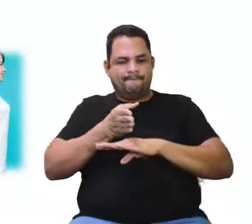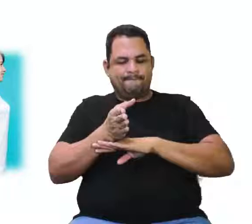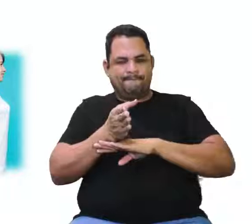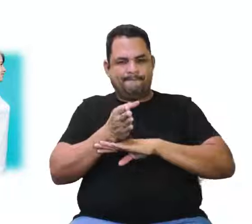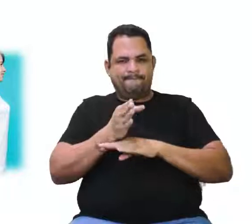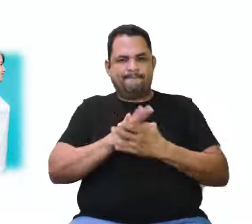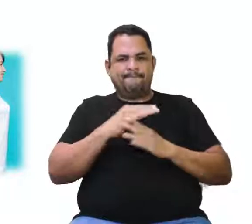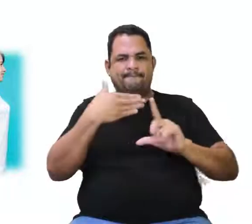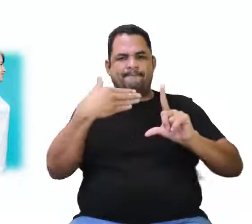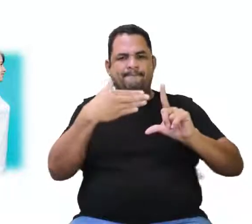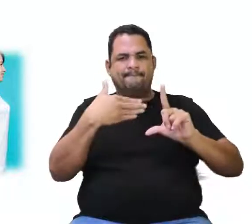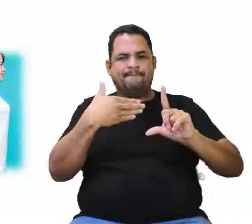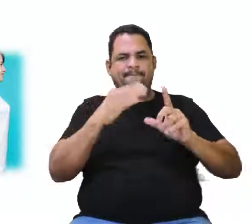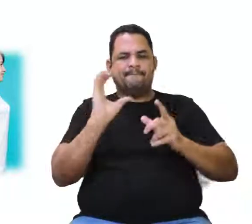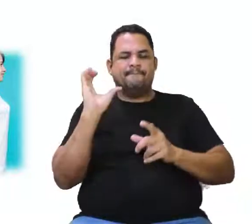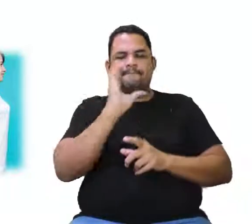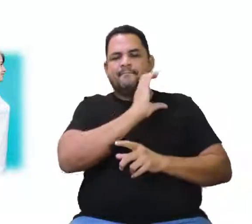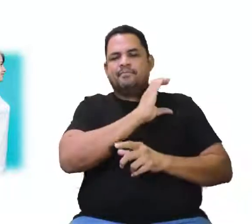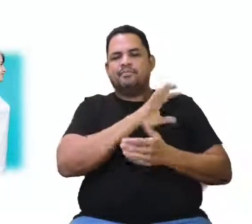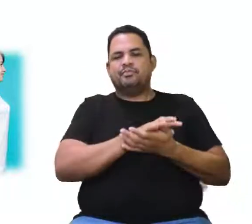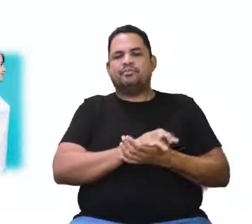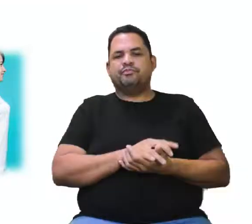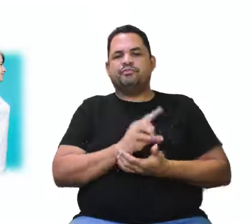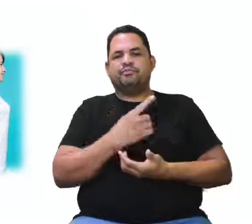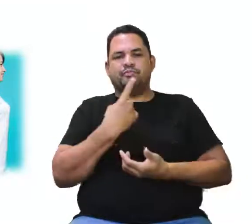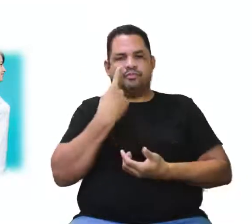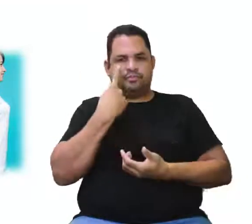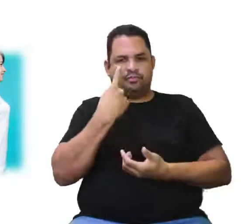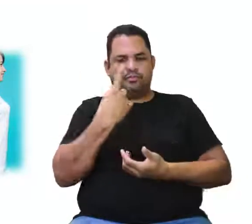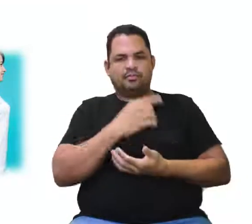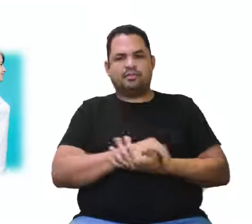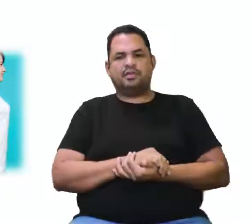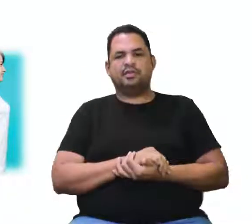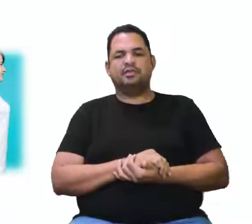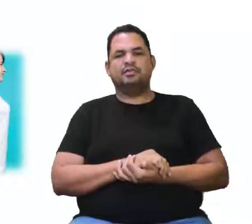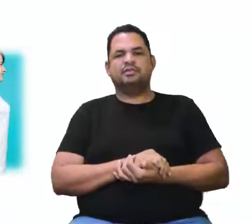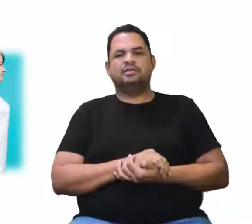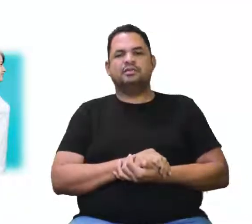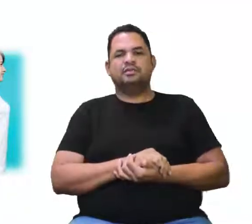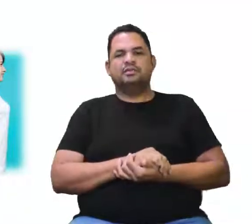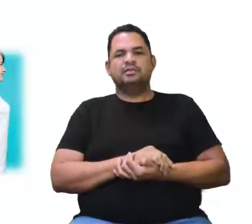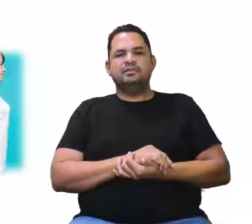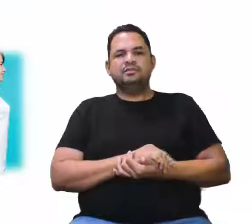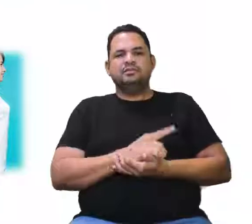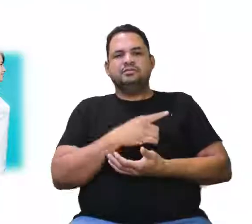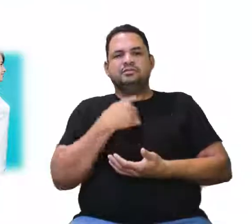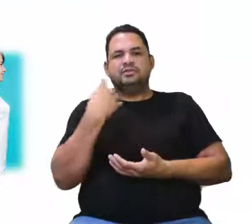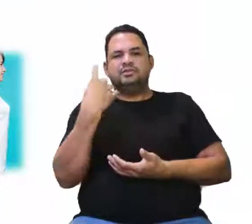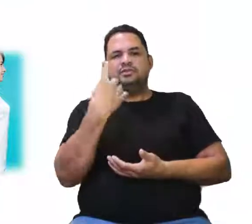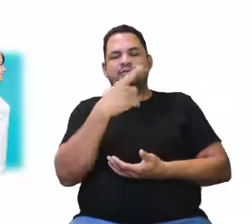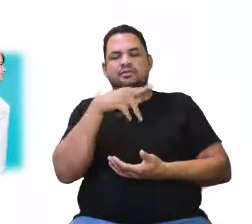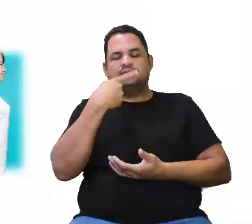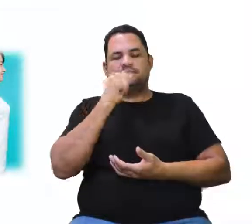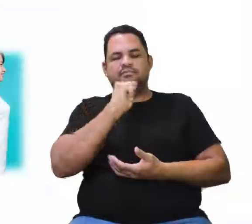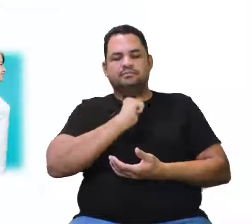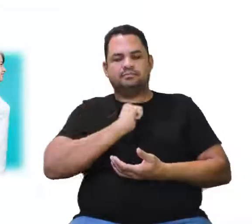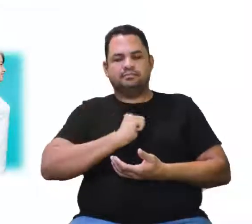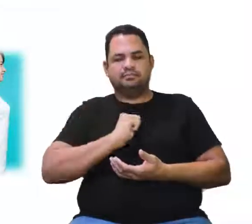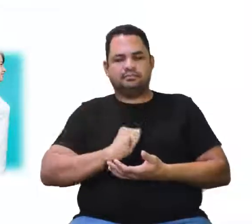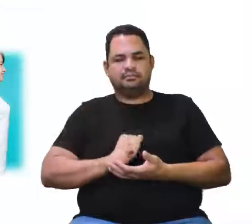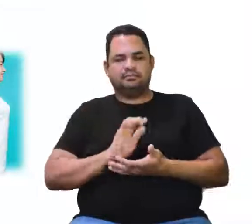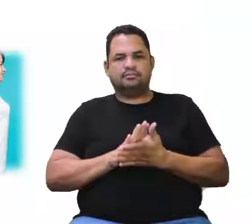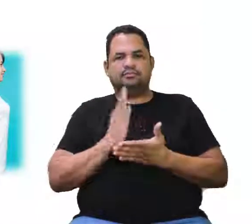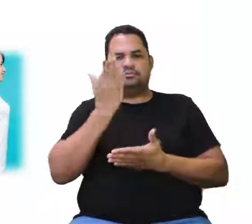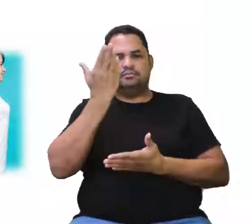slide de novo, professora, rapidinho, para a gente ver aqui. Presta atenção aqui comigo. Nós já falamos da anatomia, nós